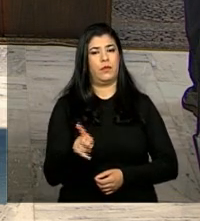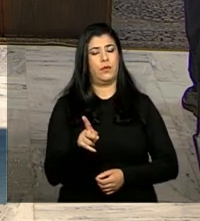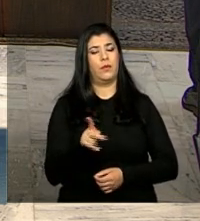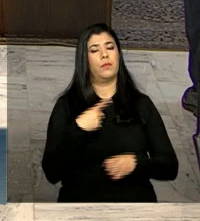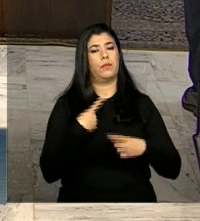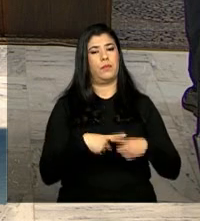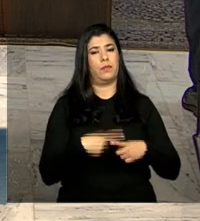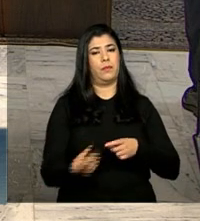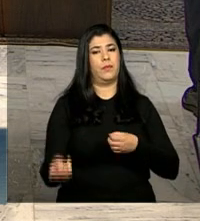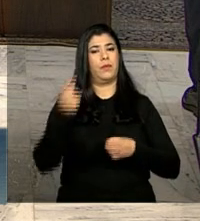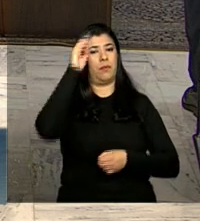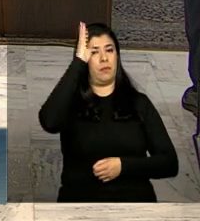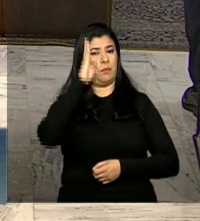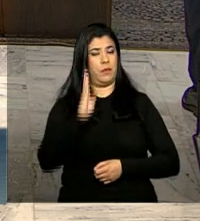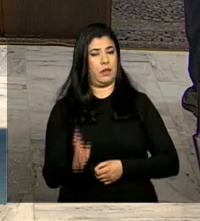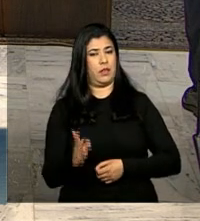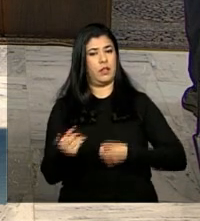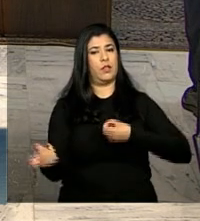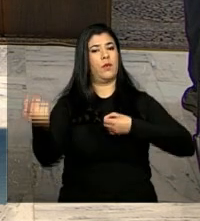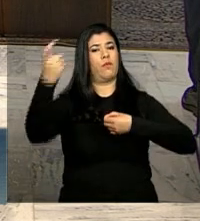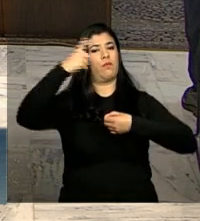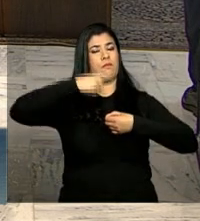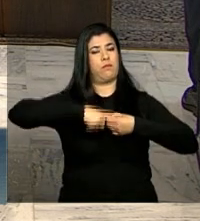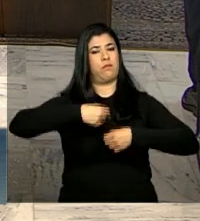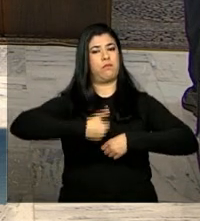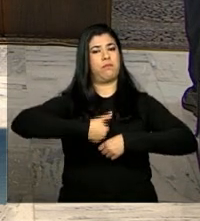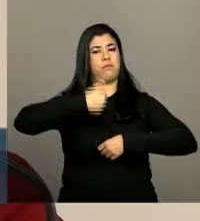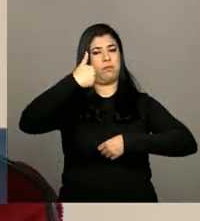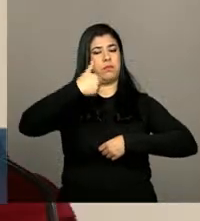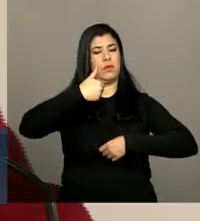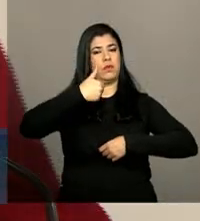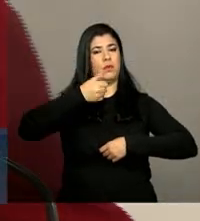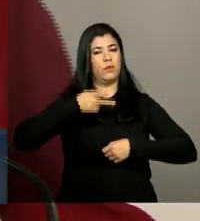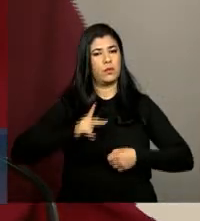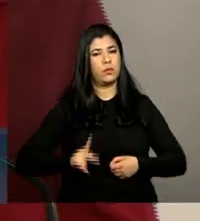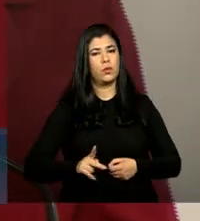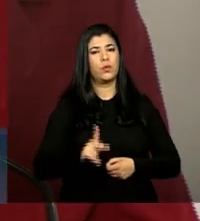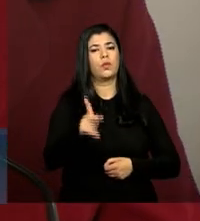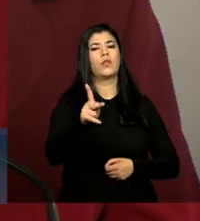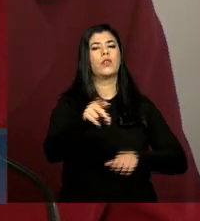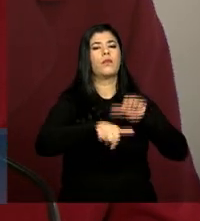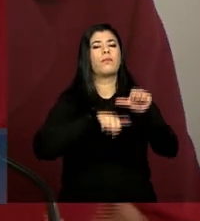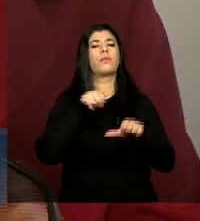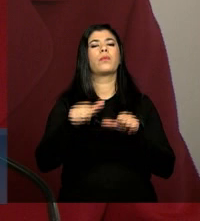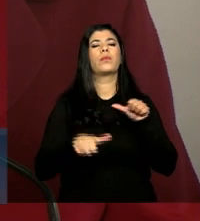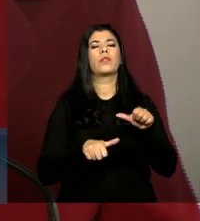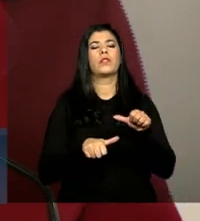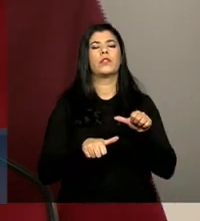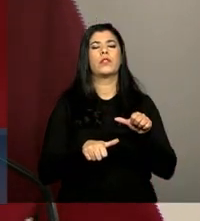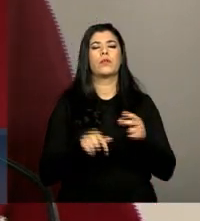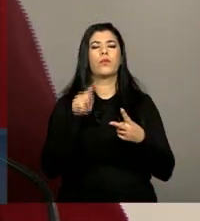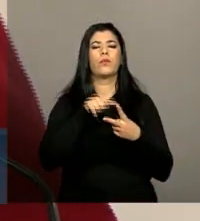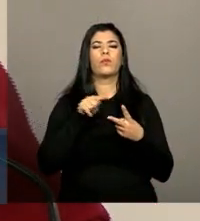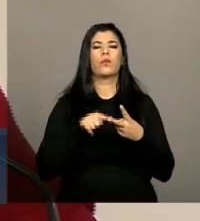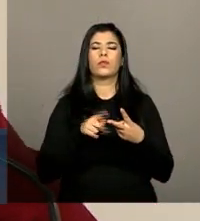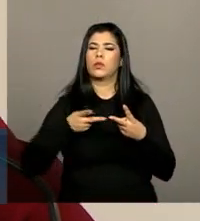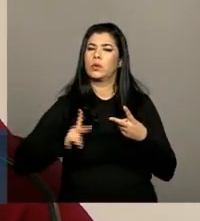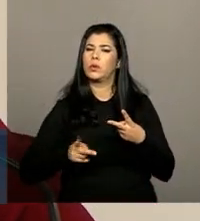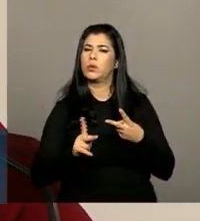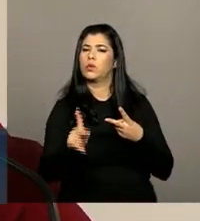voltou pela continuidade e pela mudança continuidade com mudanças